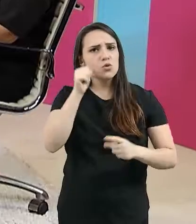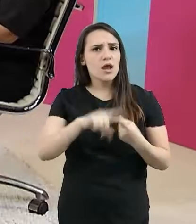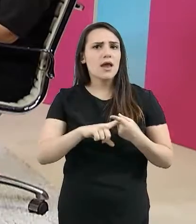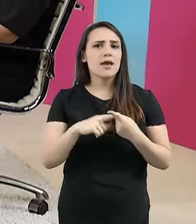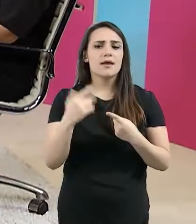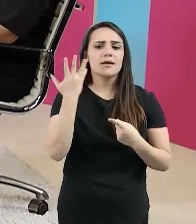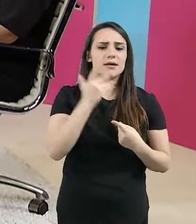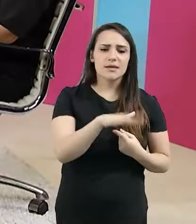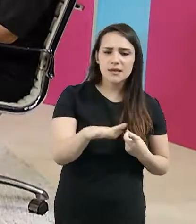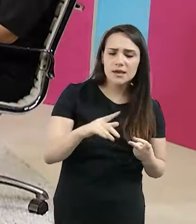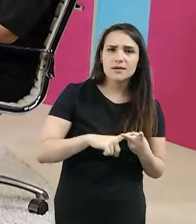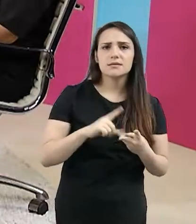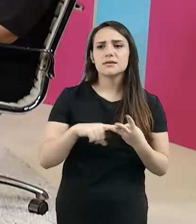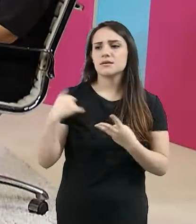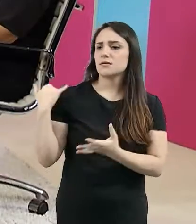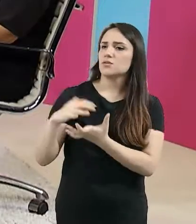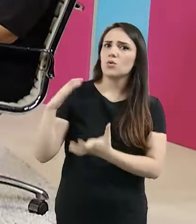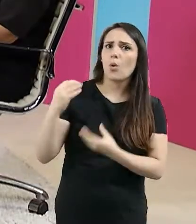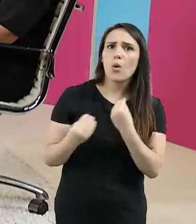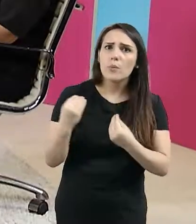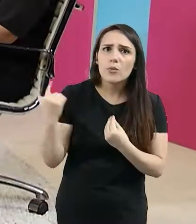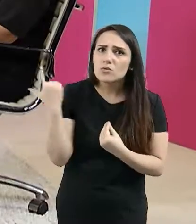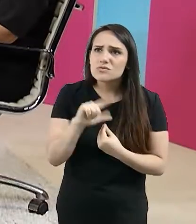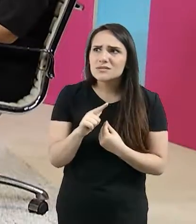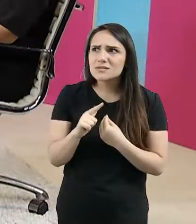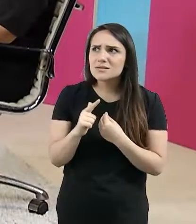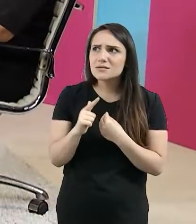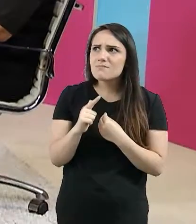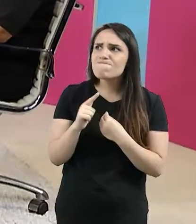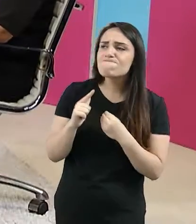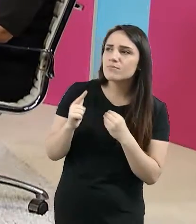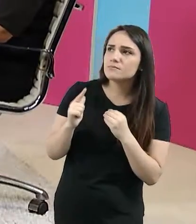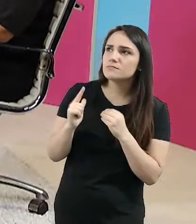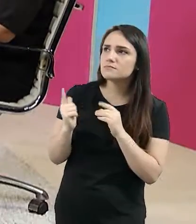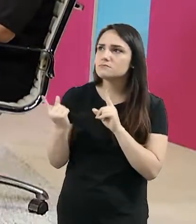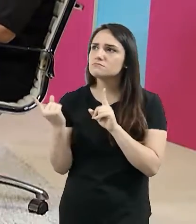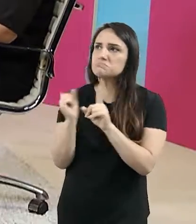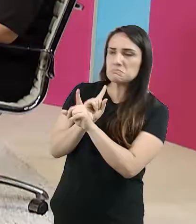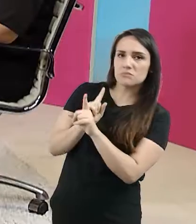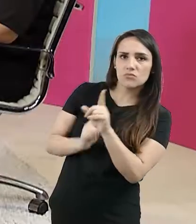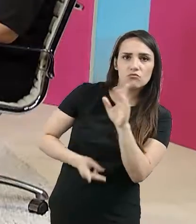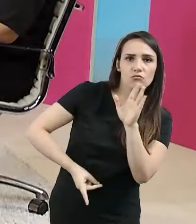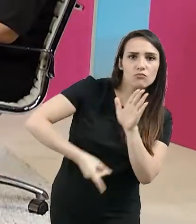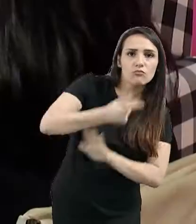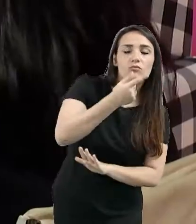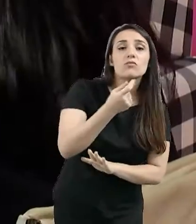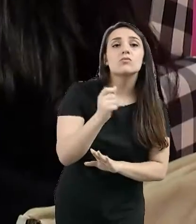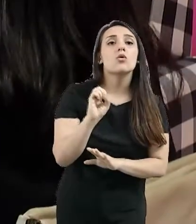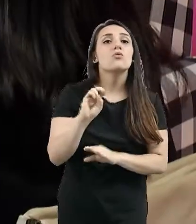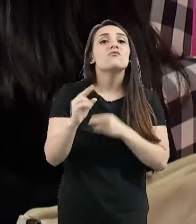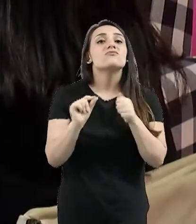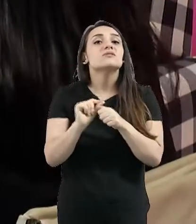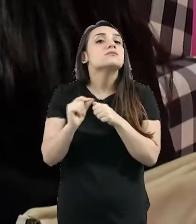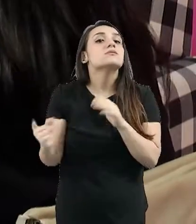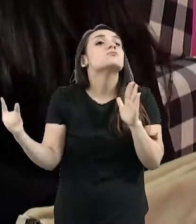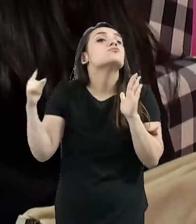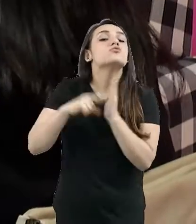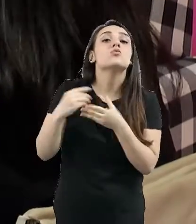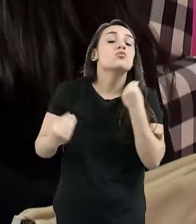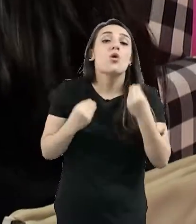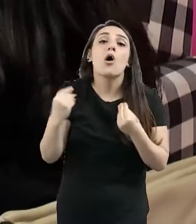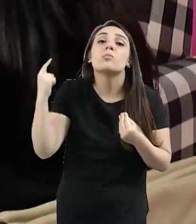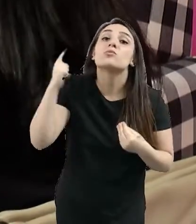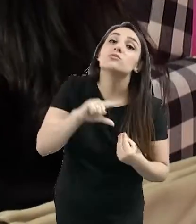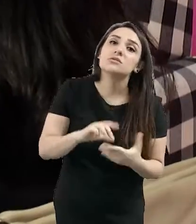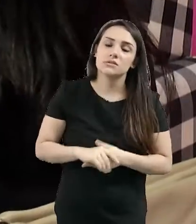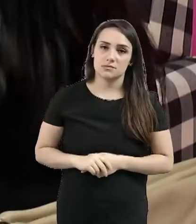a mulher já está sofrendo violência, a criança, o idoso, como é que eles vão fazer para conseguir burlar esse agressor, né, sair do